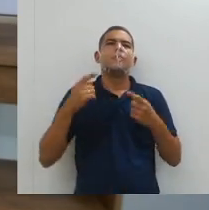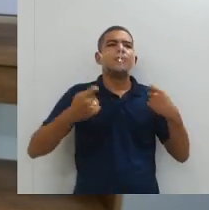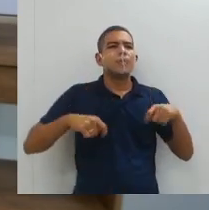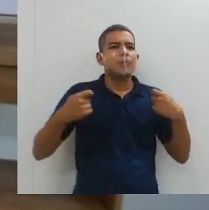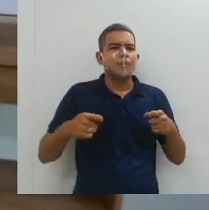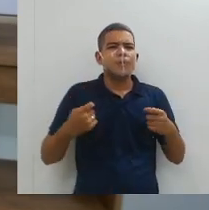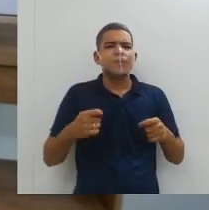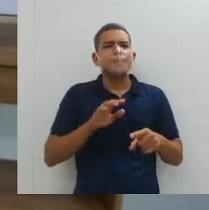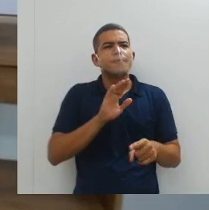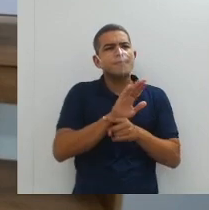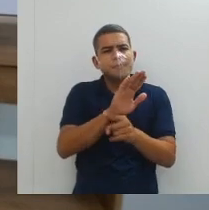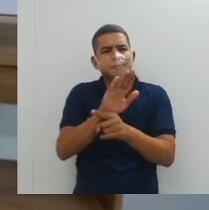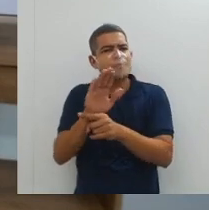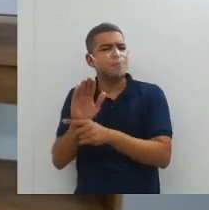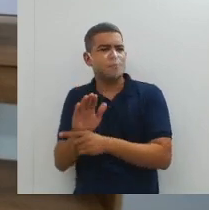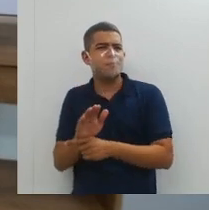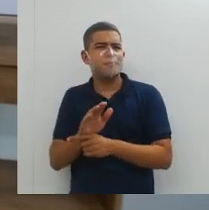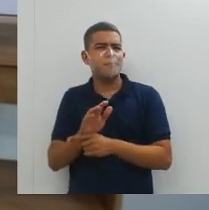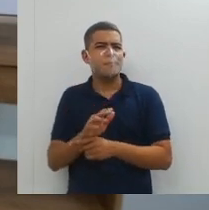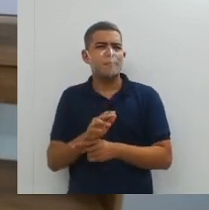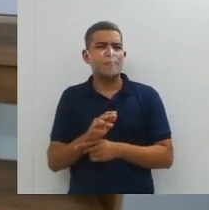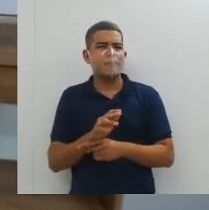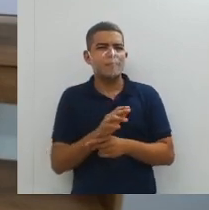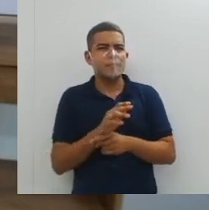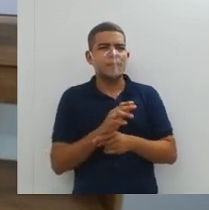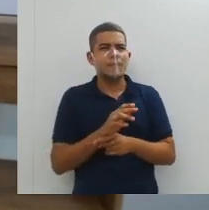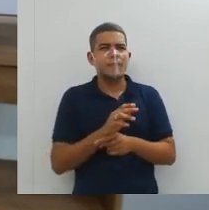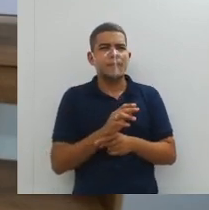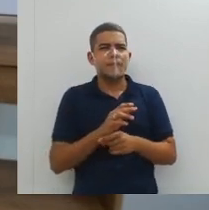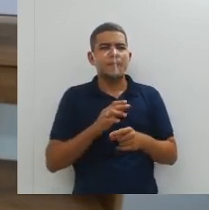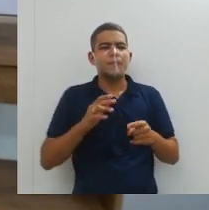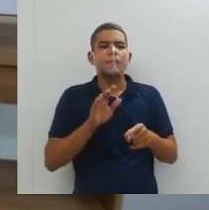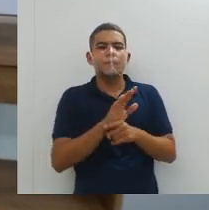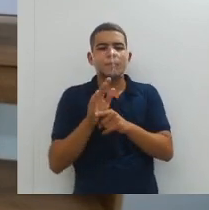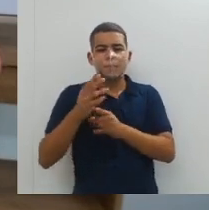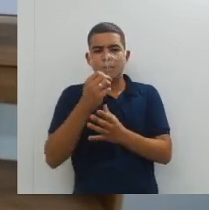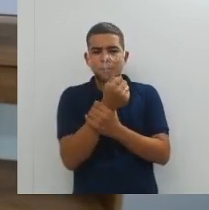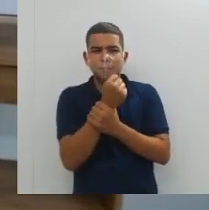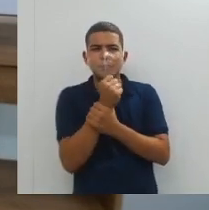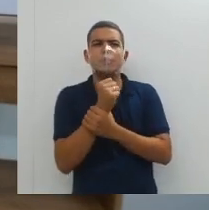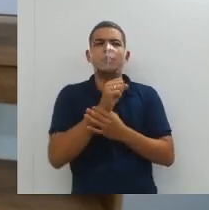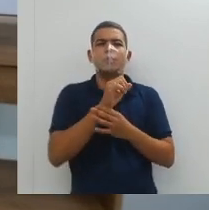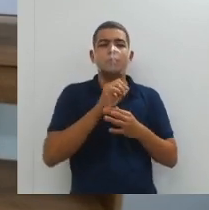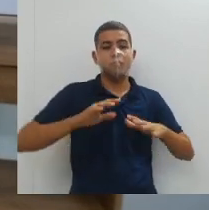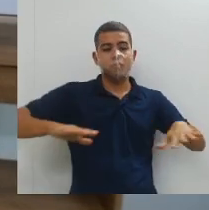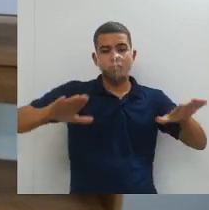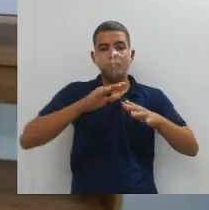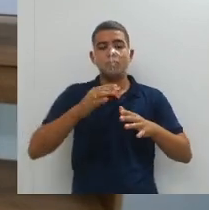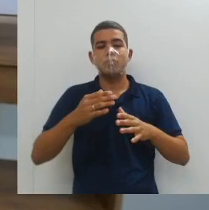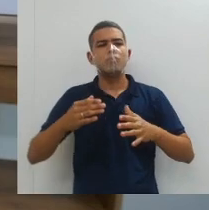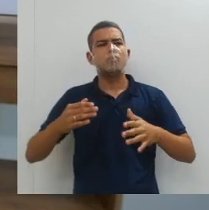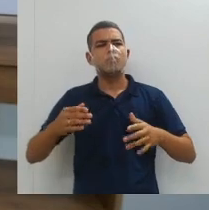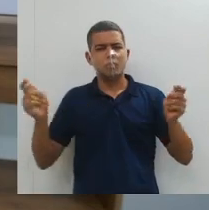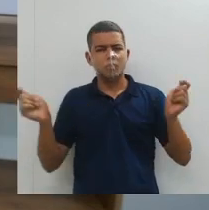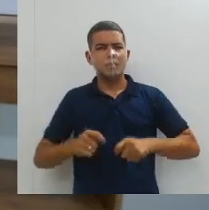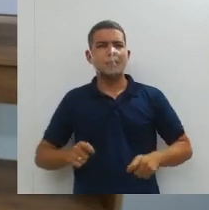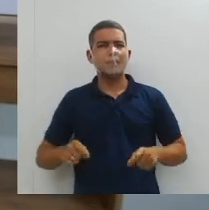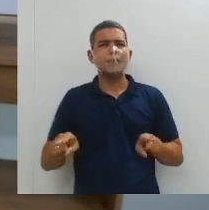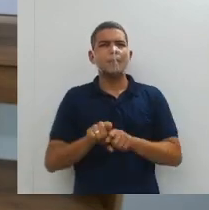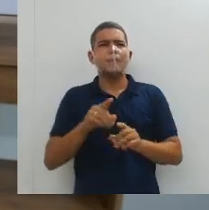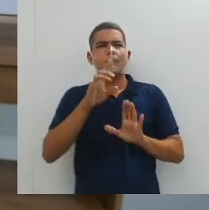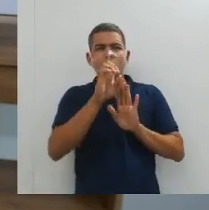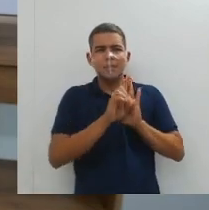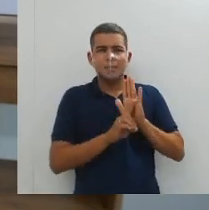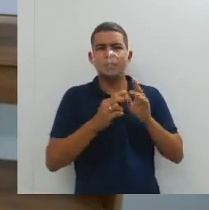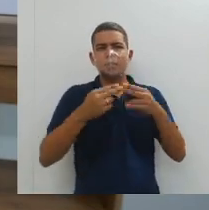é, estar pronto para proteger e garantir a segurança de cada indivíduo e os direitos